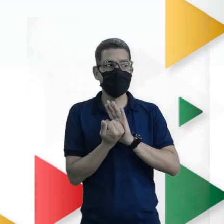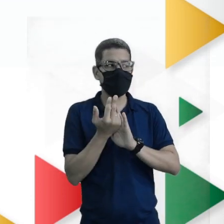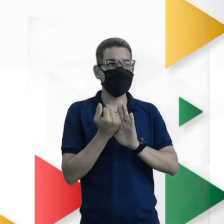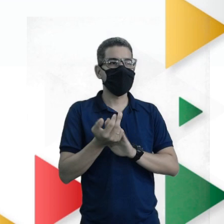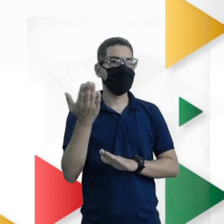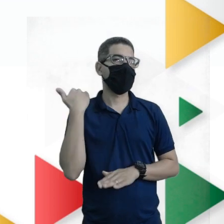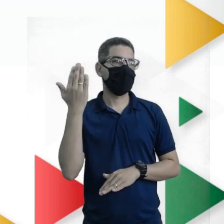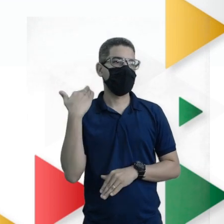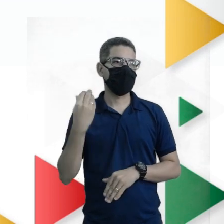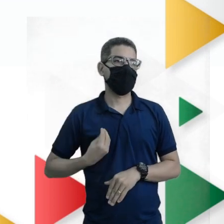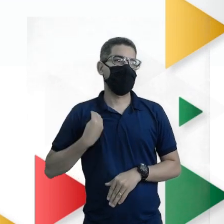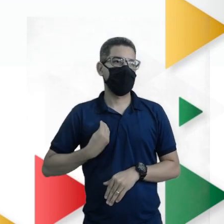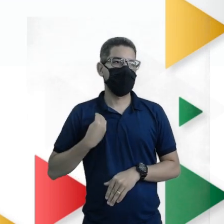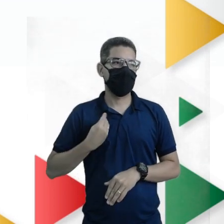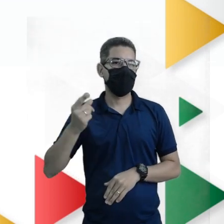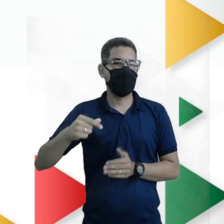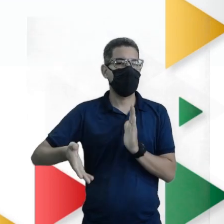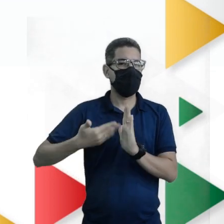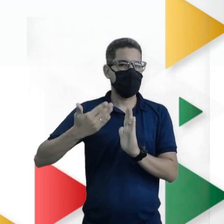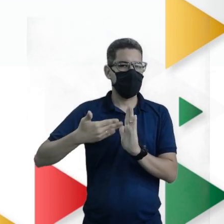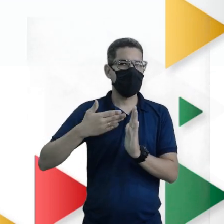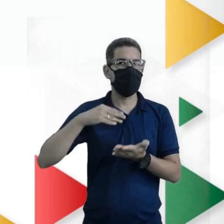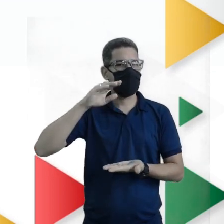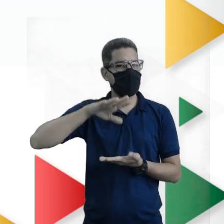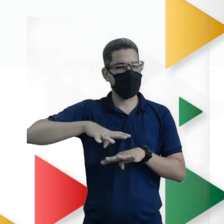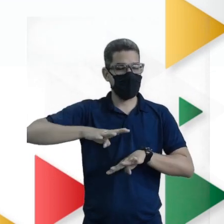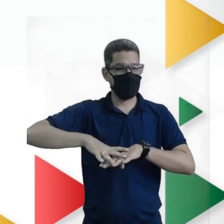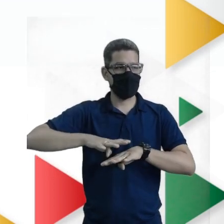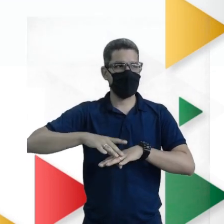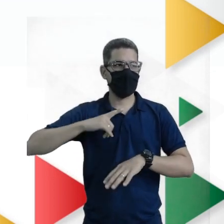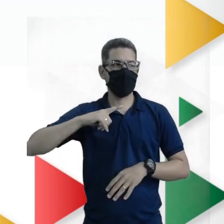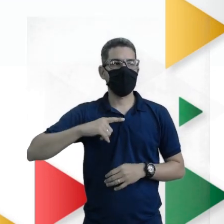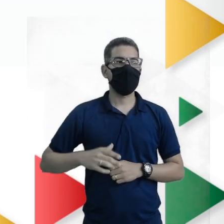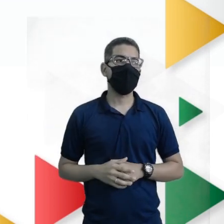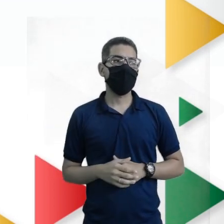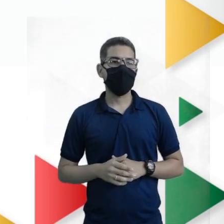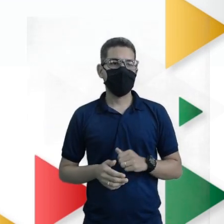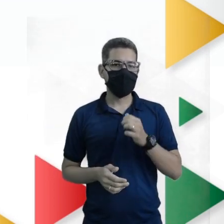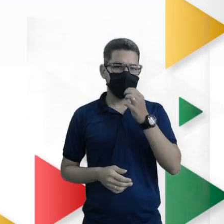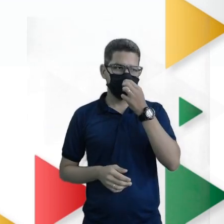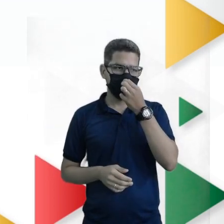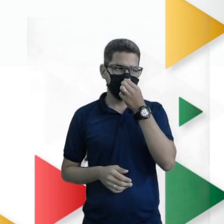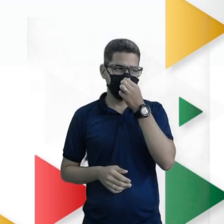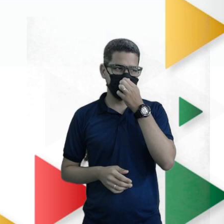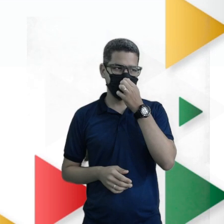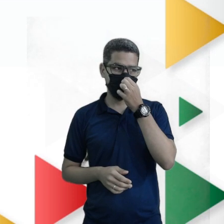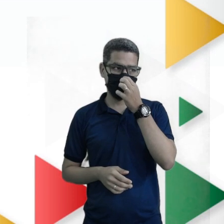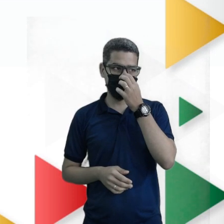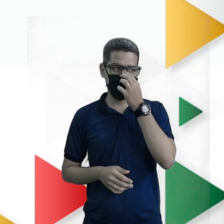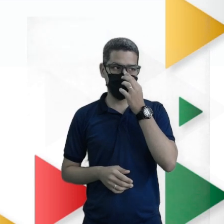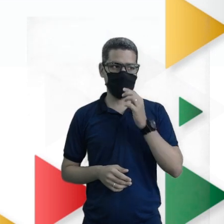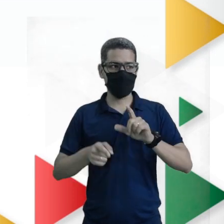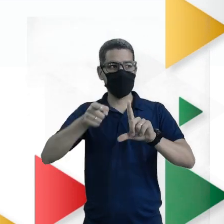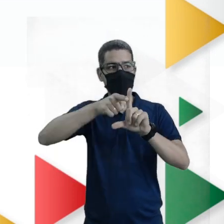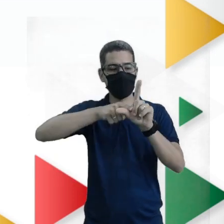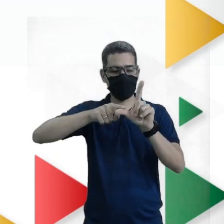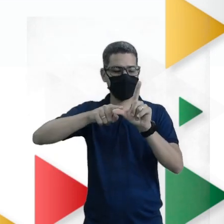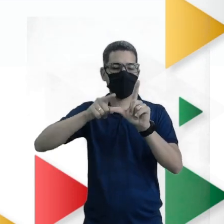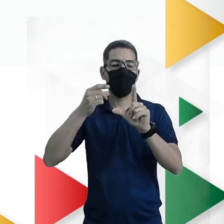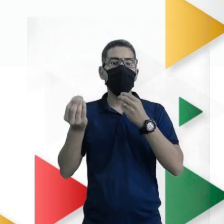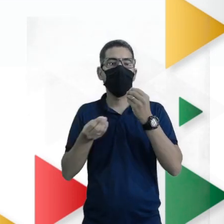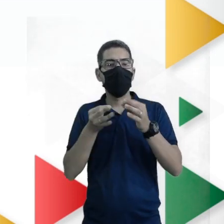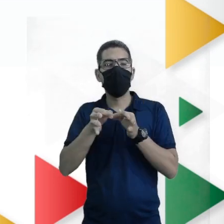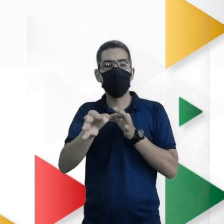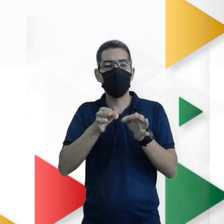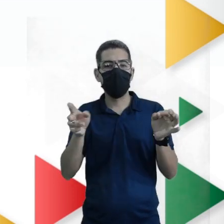Peguei aí dos livros de história, tá bom? Como referência. Então, A medida de um ângulo é dada pela medida de